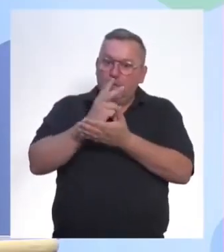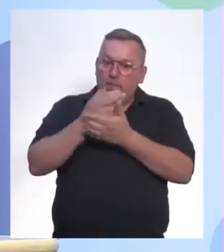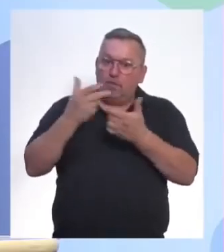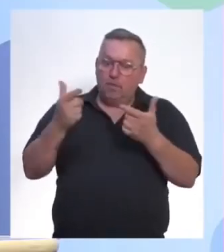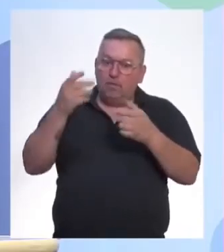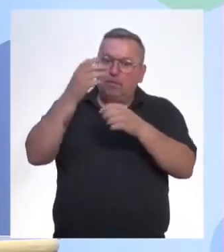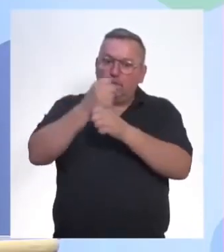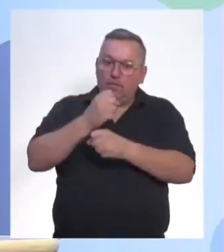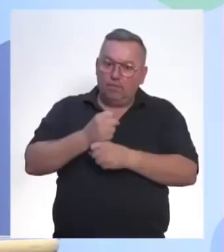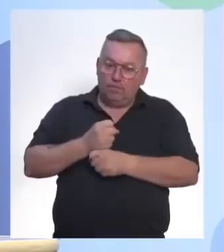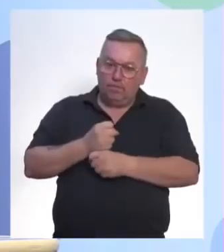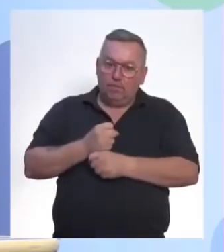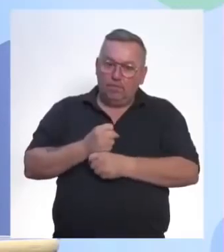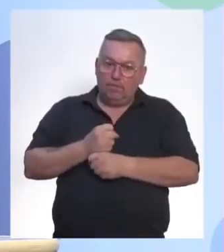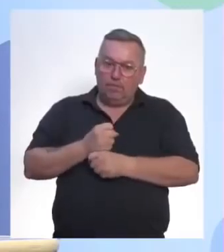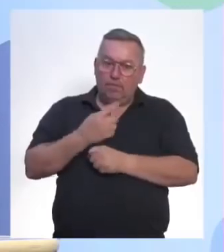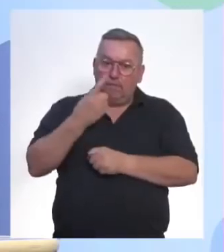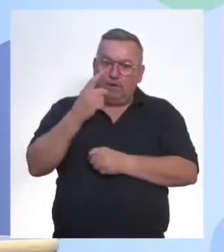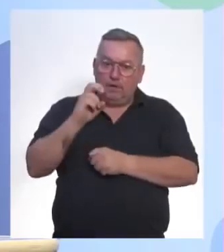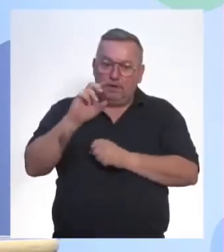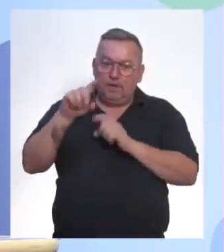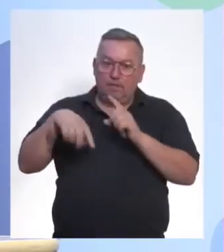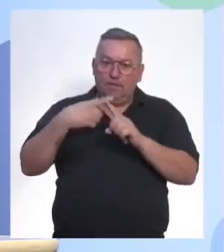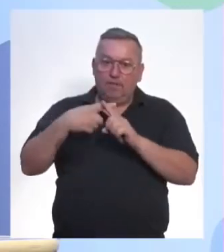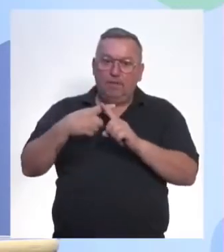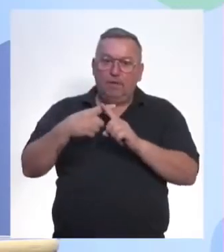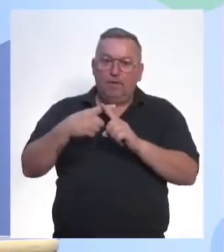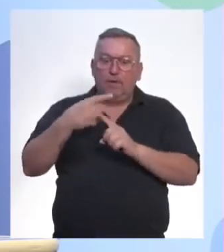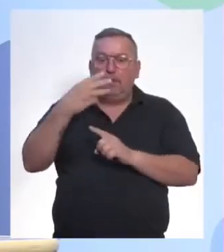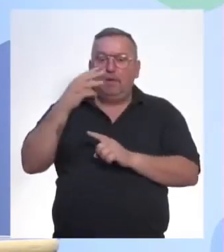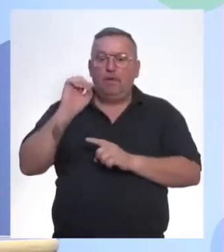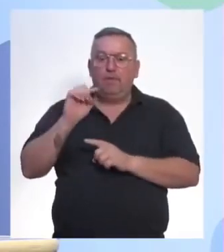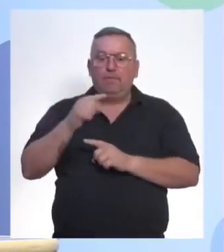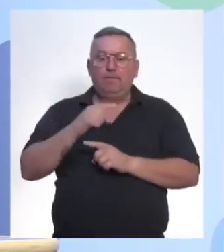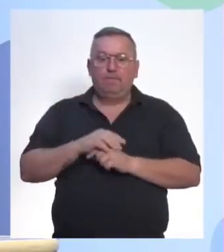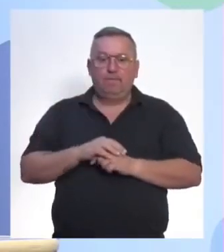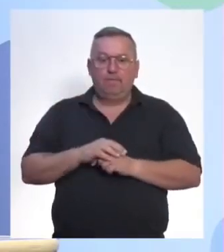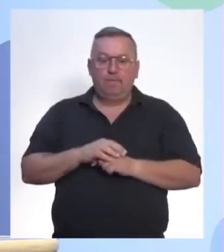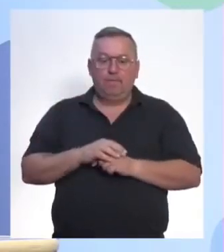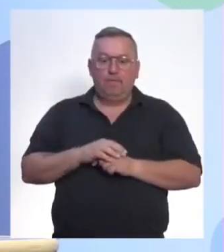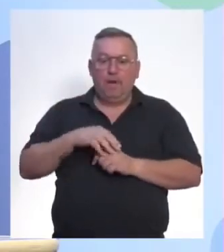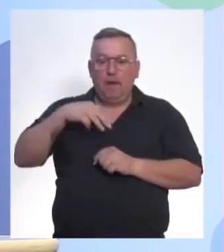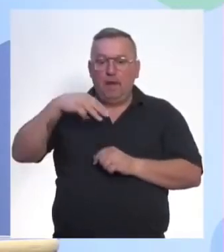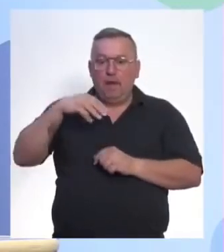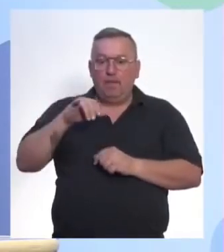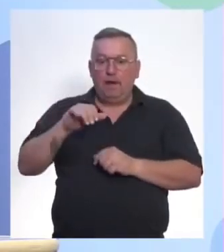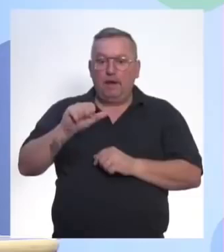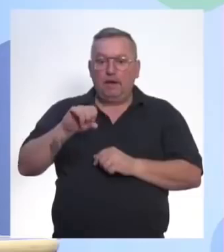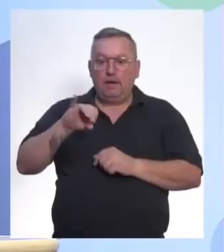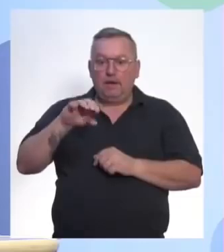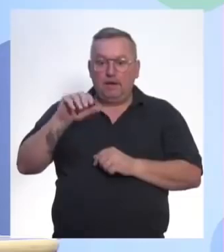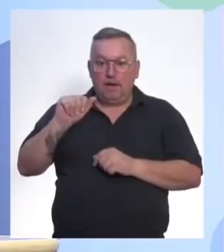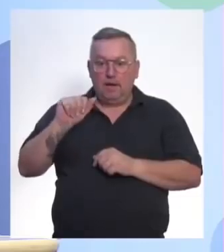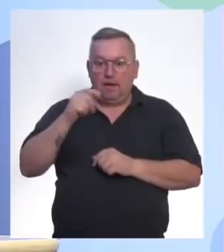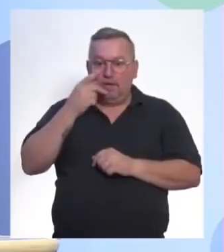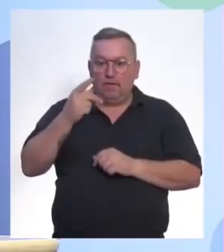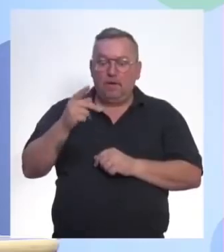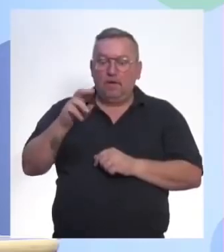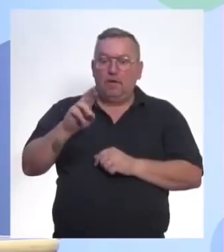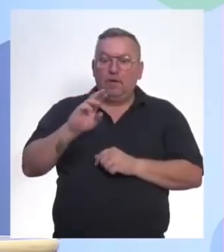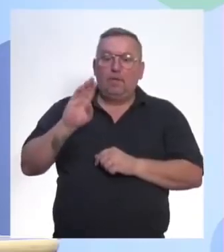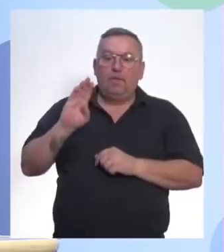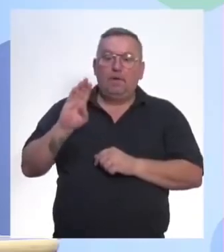eu somar os 15 mil mais 3 mil. A Maísa, ela colocou que a resposta é